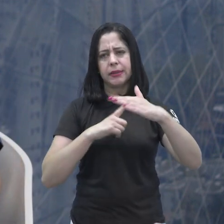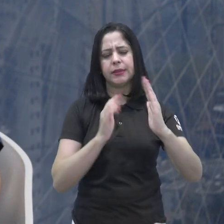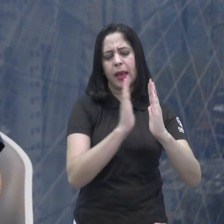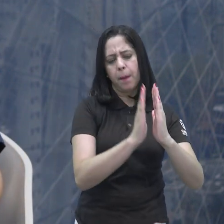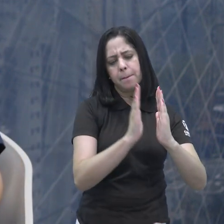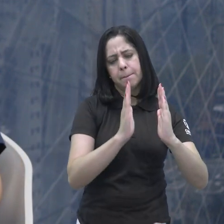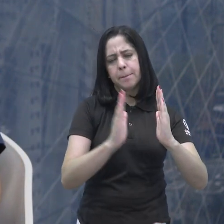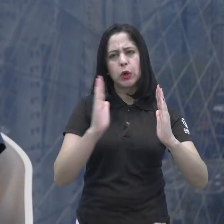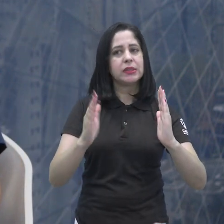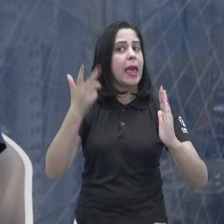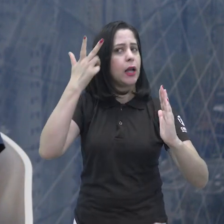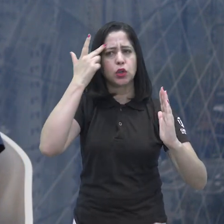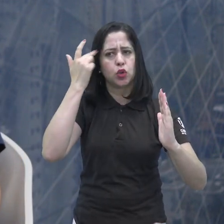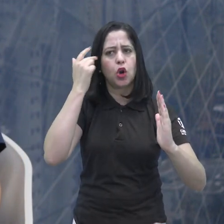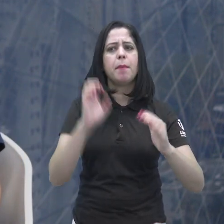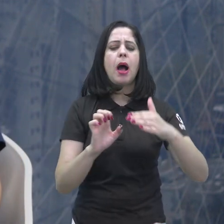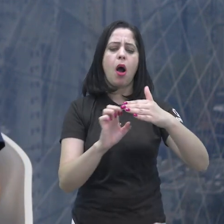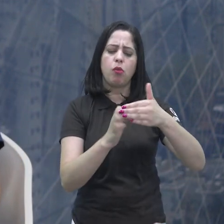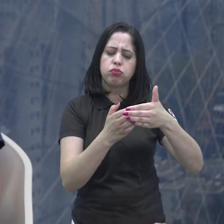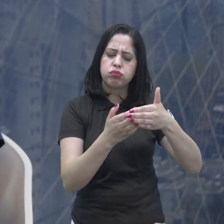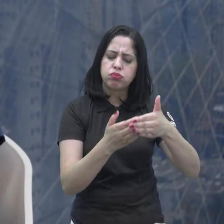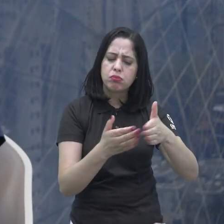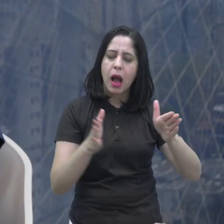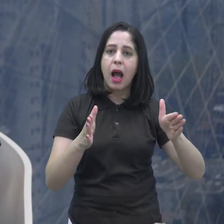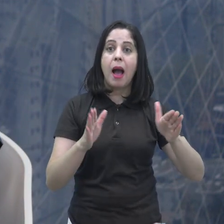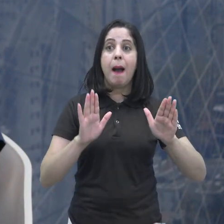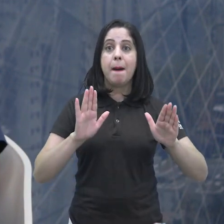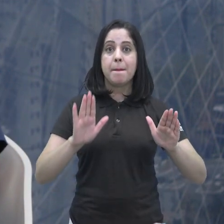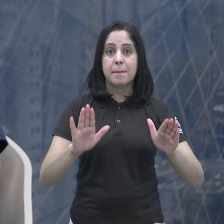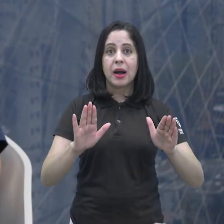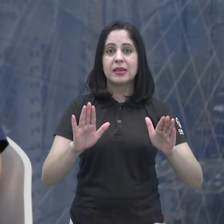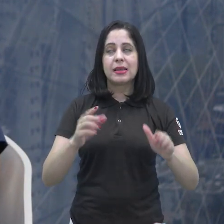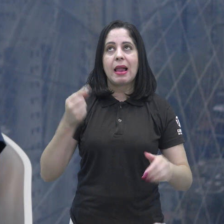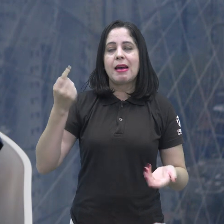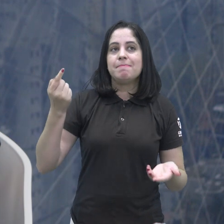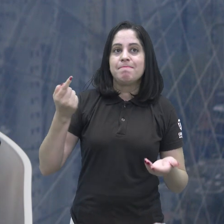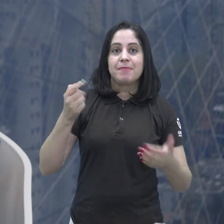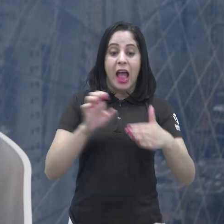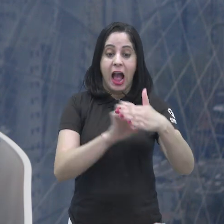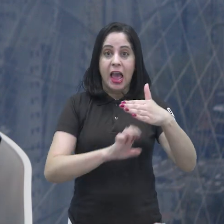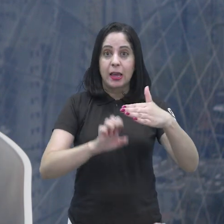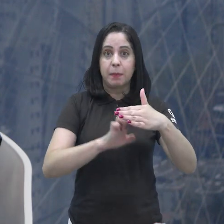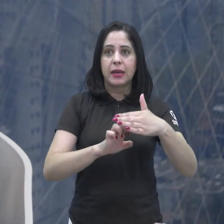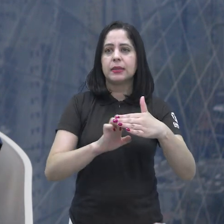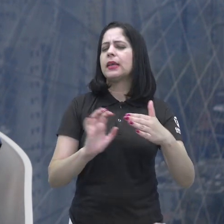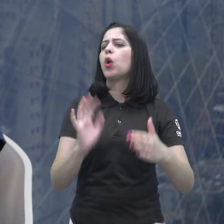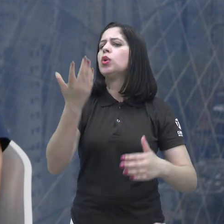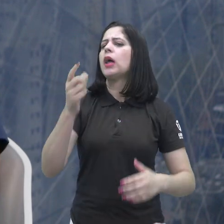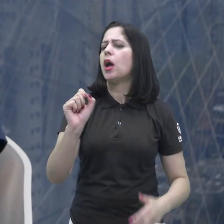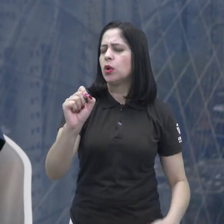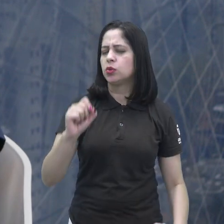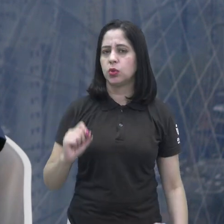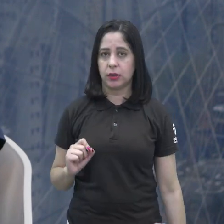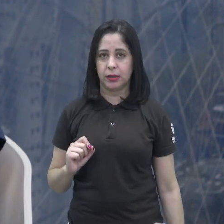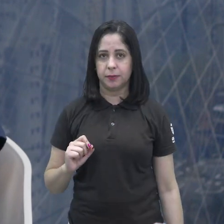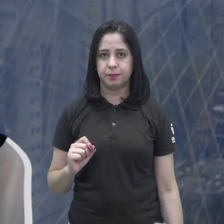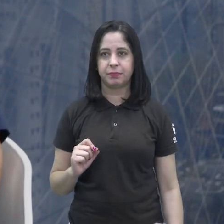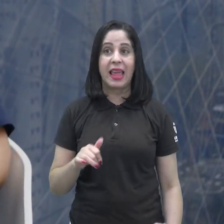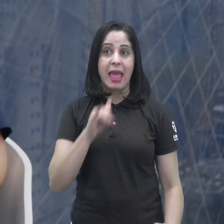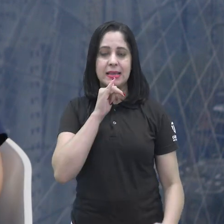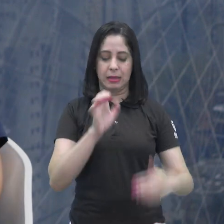pelo mesmo processo de nascimento de uma empresa normal, só que ela prevê processos que eles são mais acelerados. O que eu quero dizer com